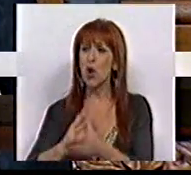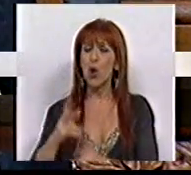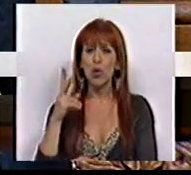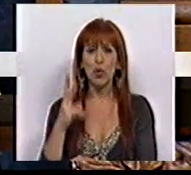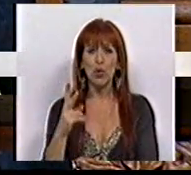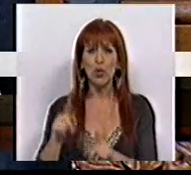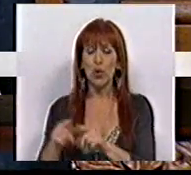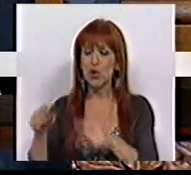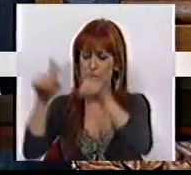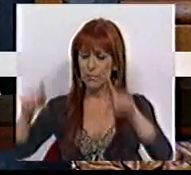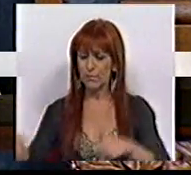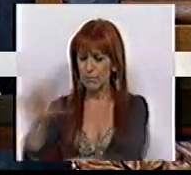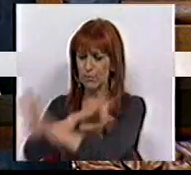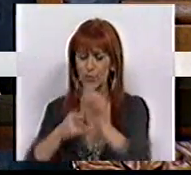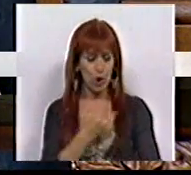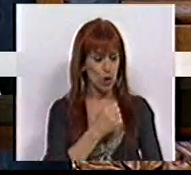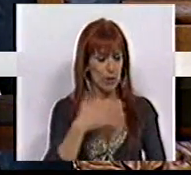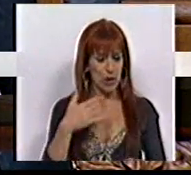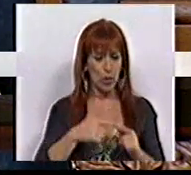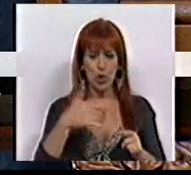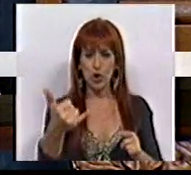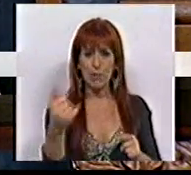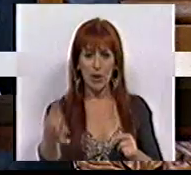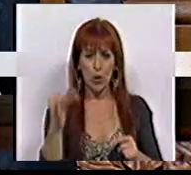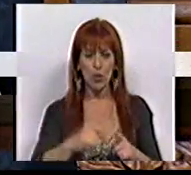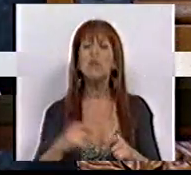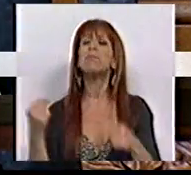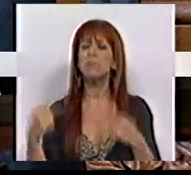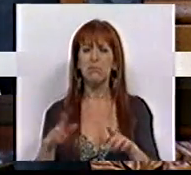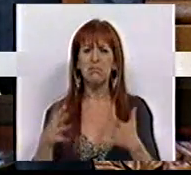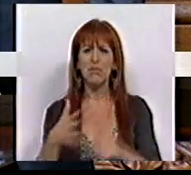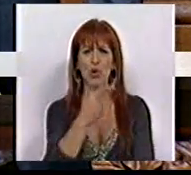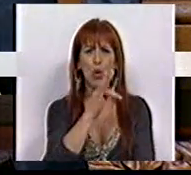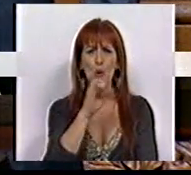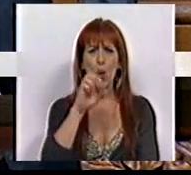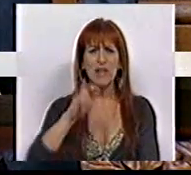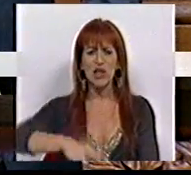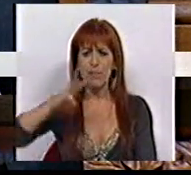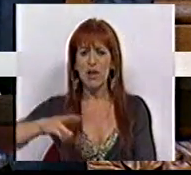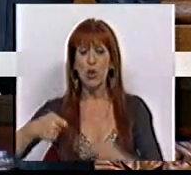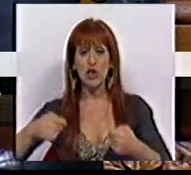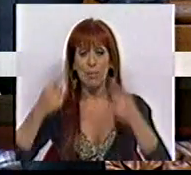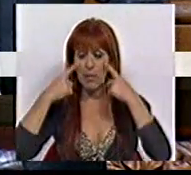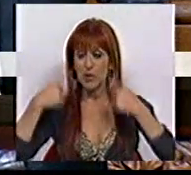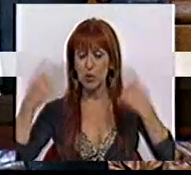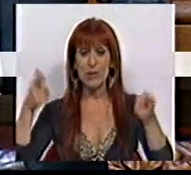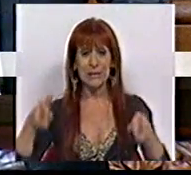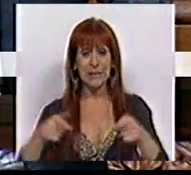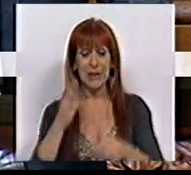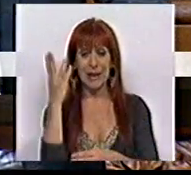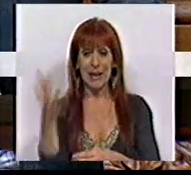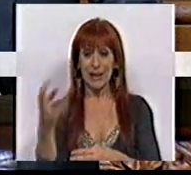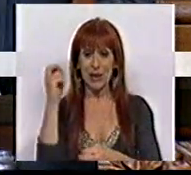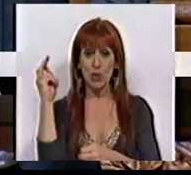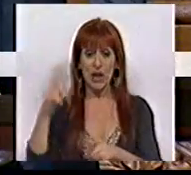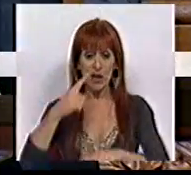dois quadros comunitários, entre 2001 e 2014, terão sido cerca de 400 milhões de despesa pública. Nesses 13